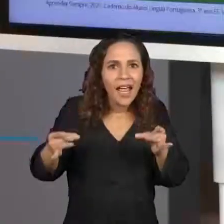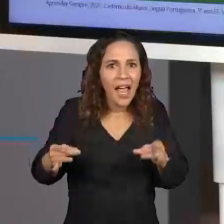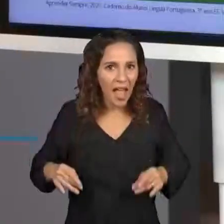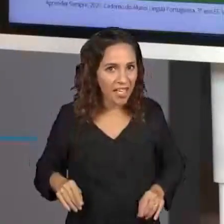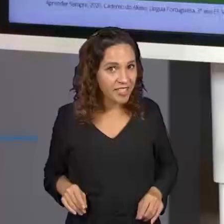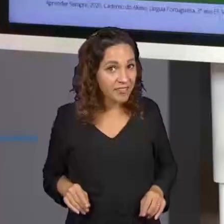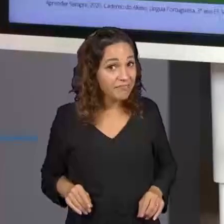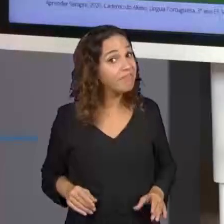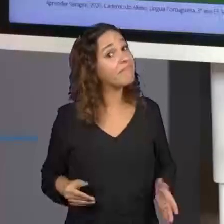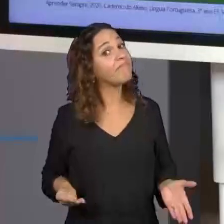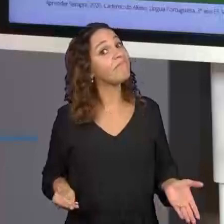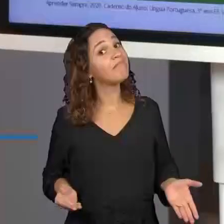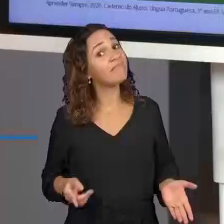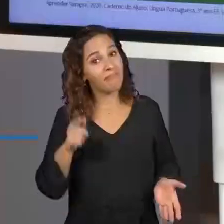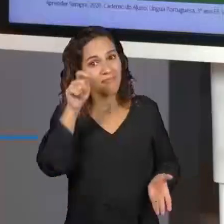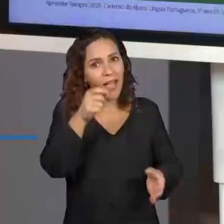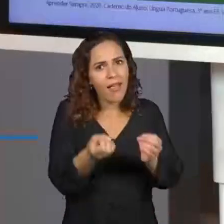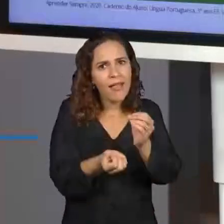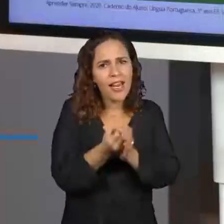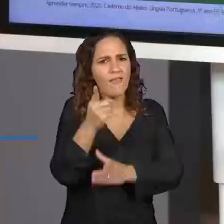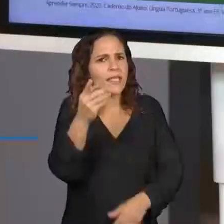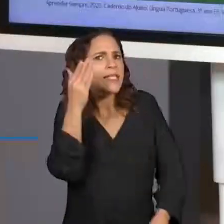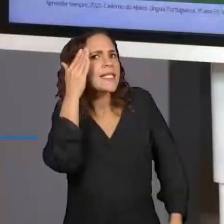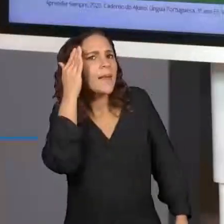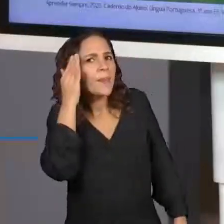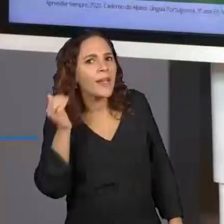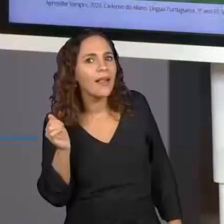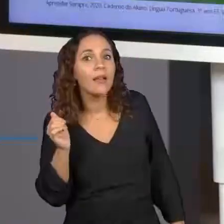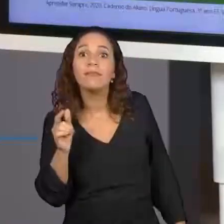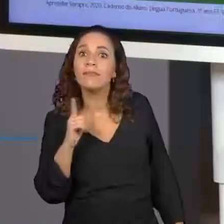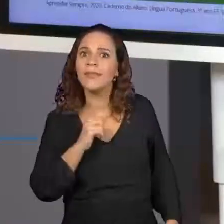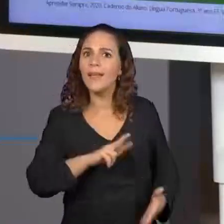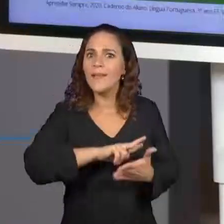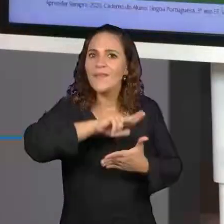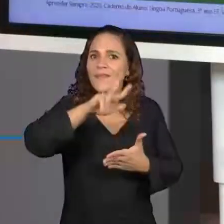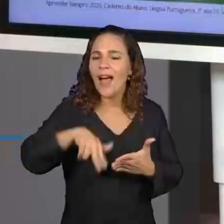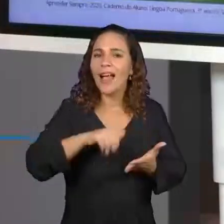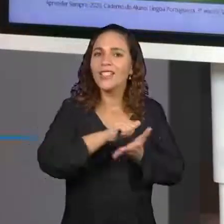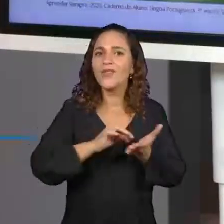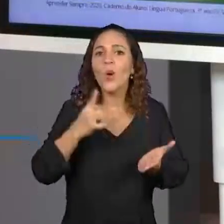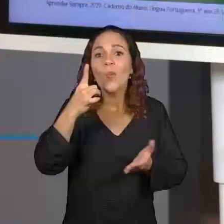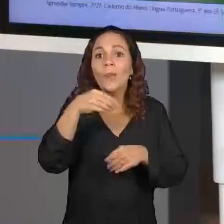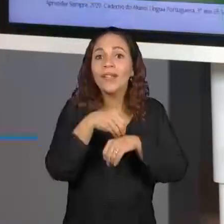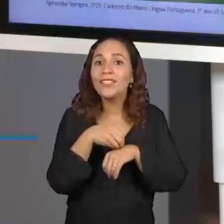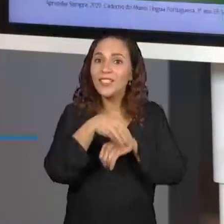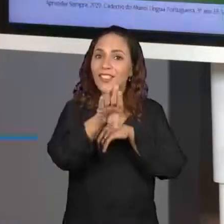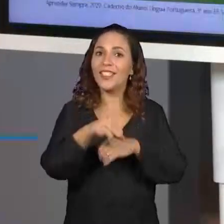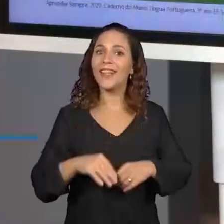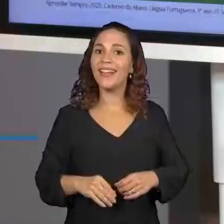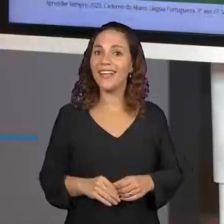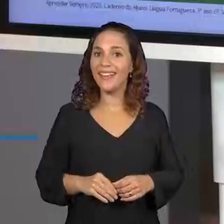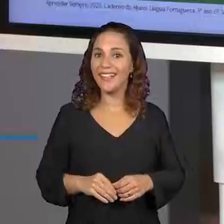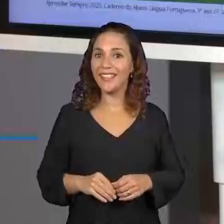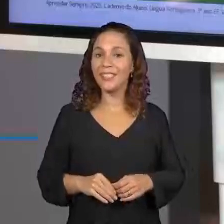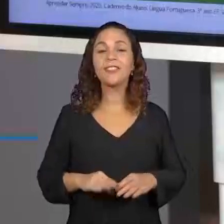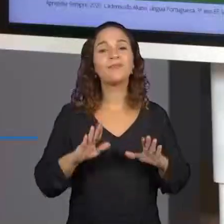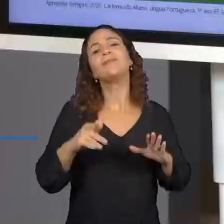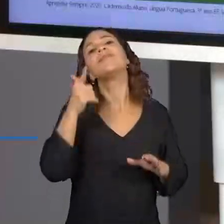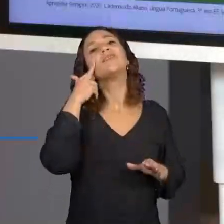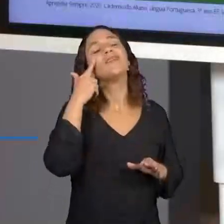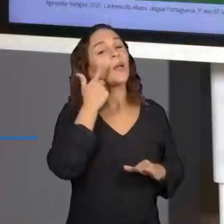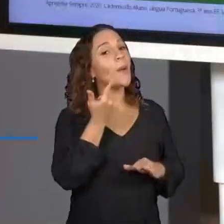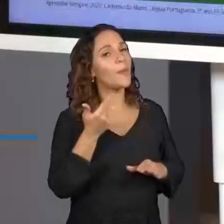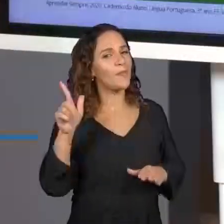esses animais e fazer vários você sabia? Olha só quantas atividades em uma sugestão só a professora já trouxe. Mas vamos ver aqui